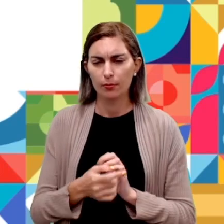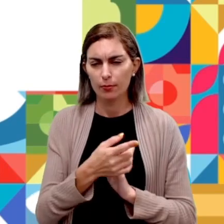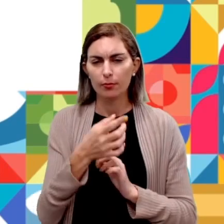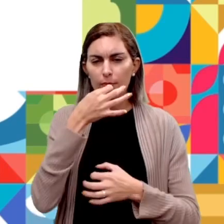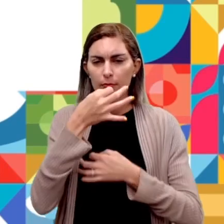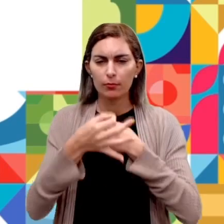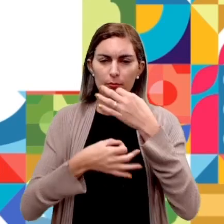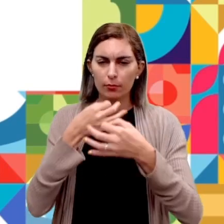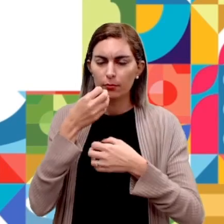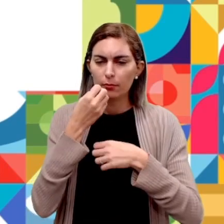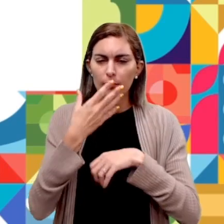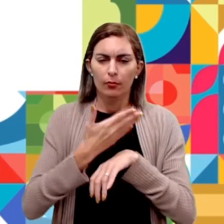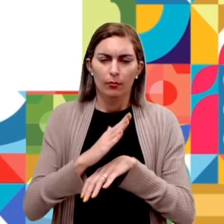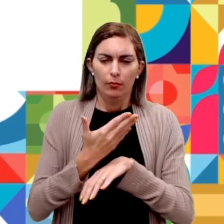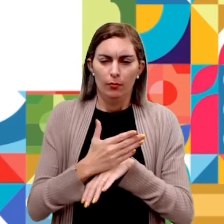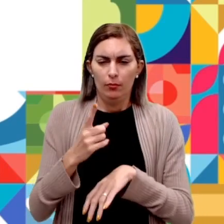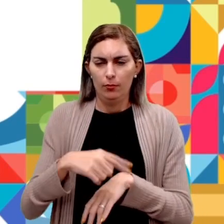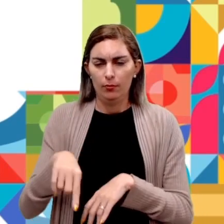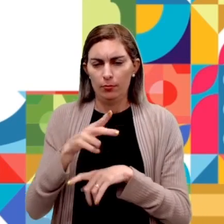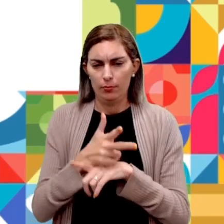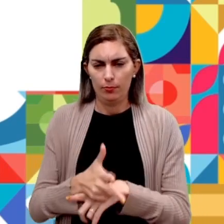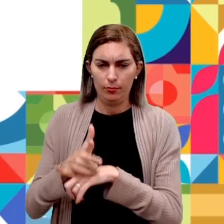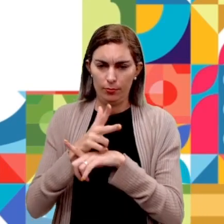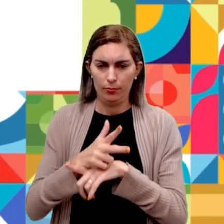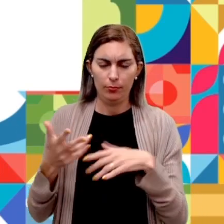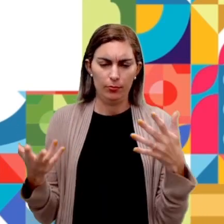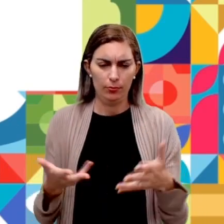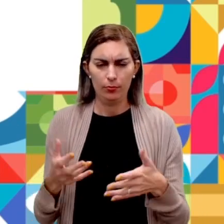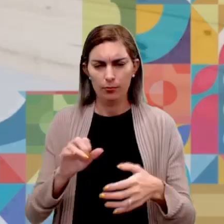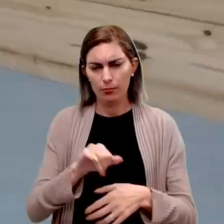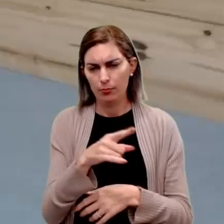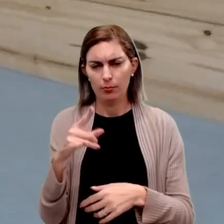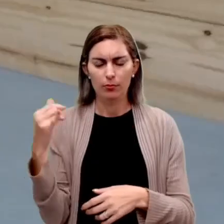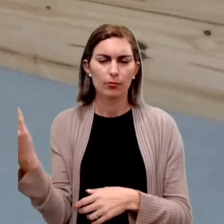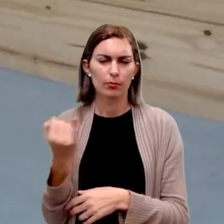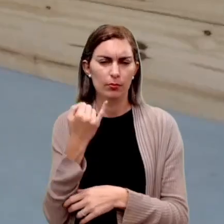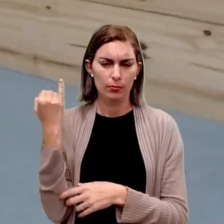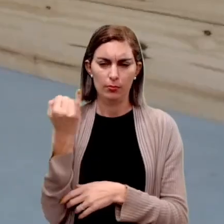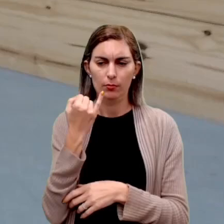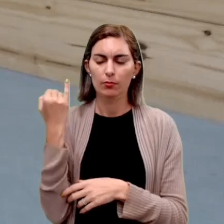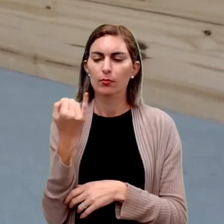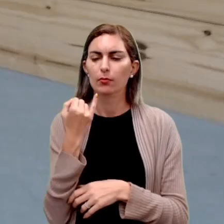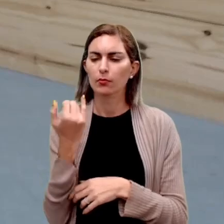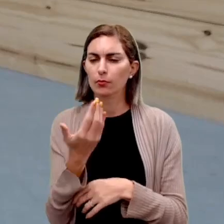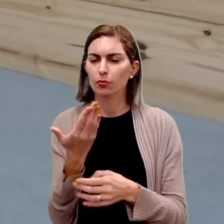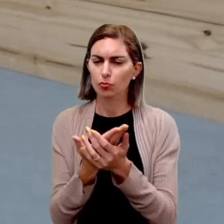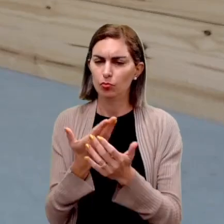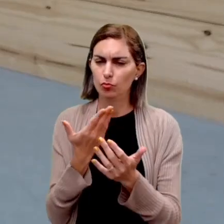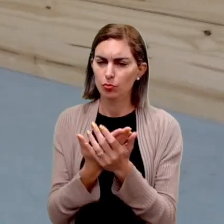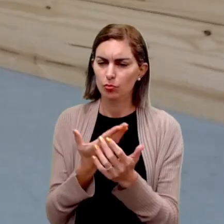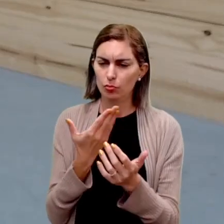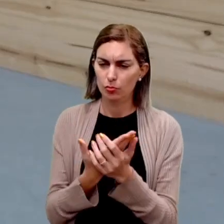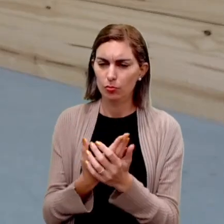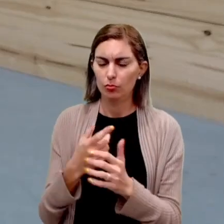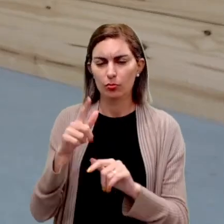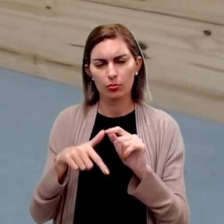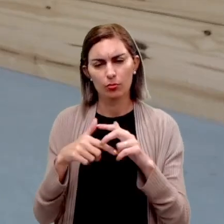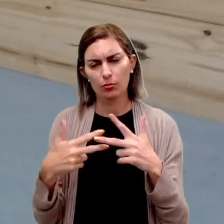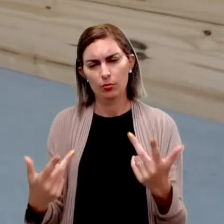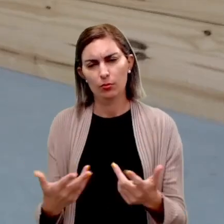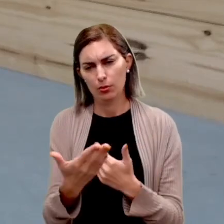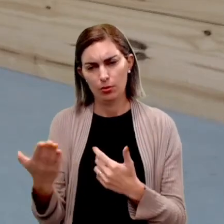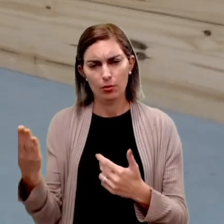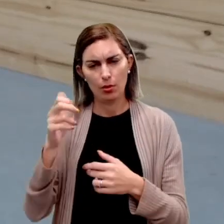Dicas e boas práticas da nossa videoaula de hoje são importantes. Estude o material que está